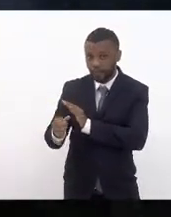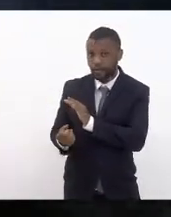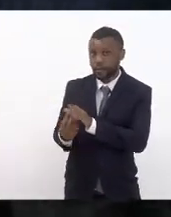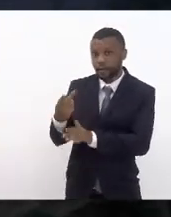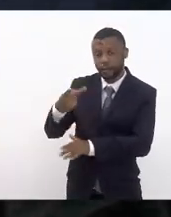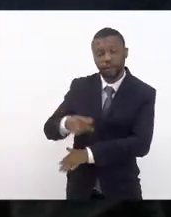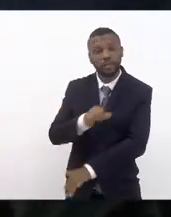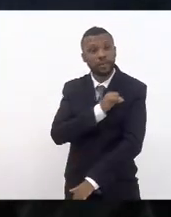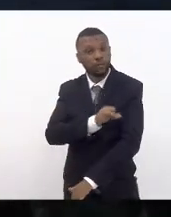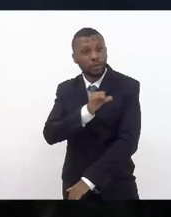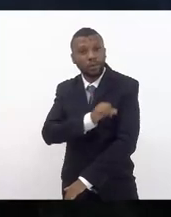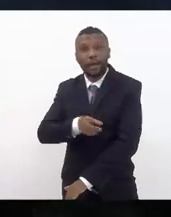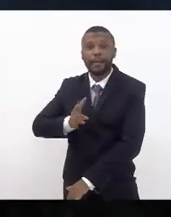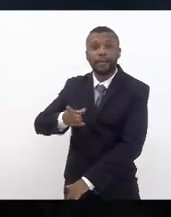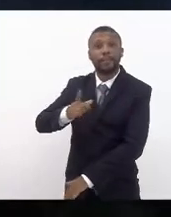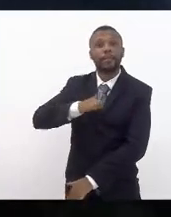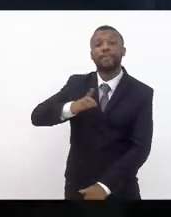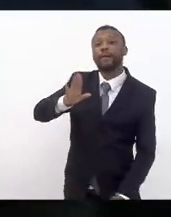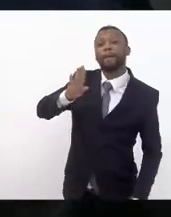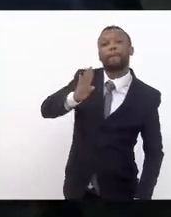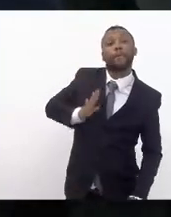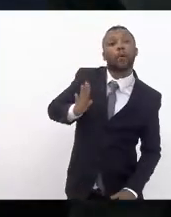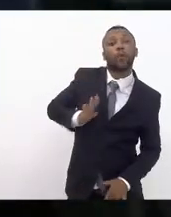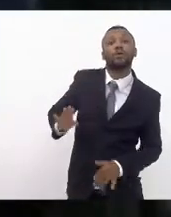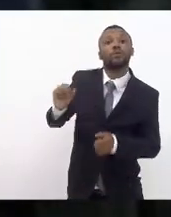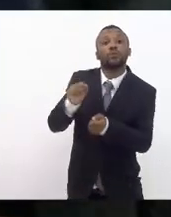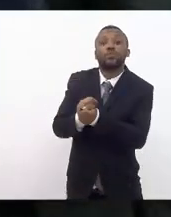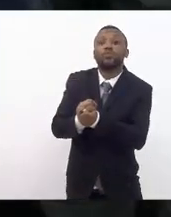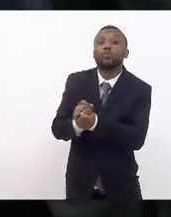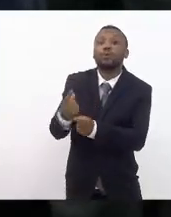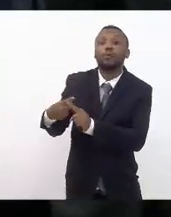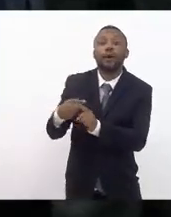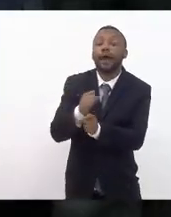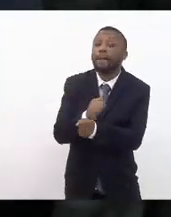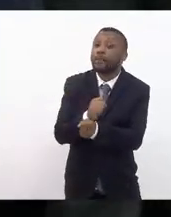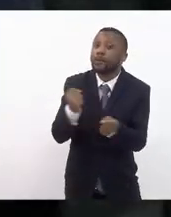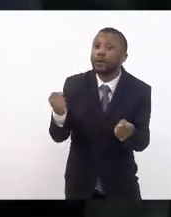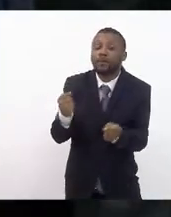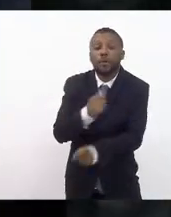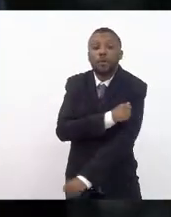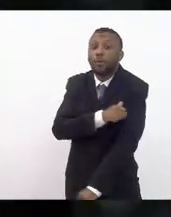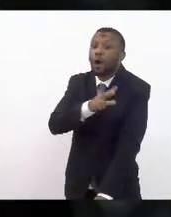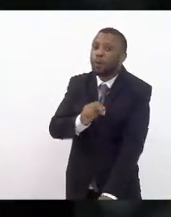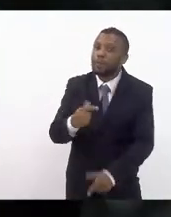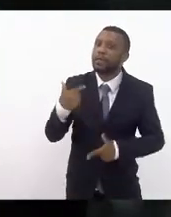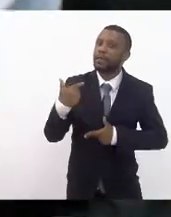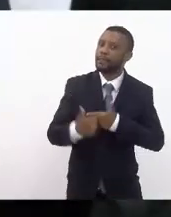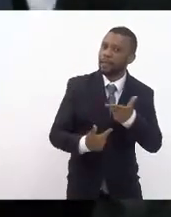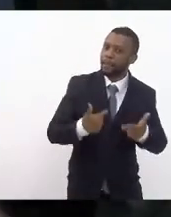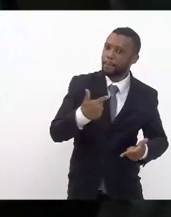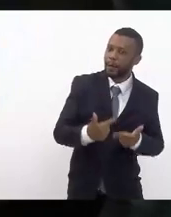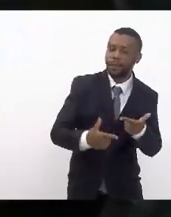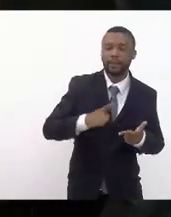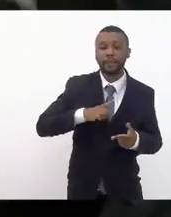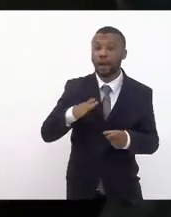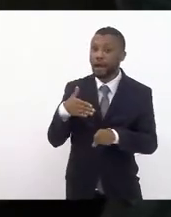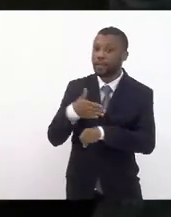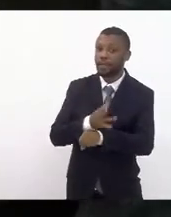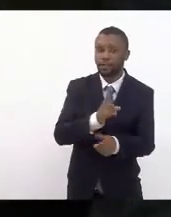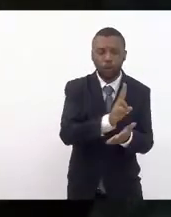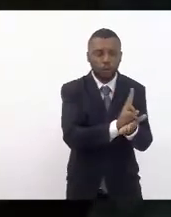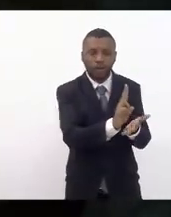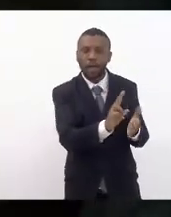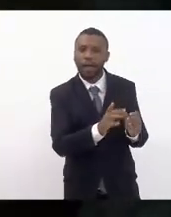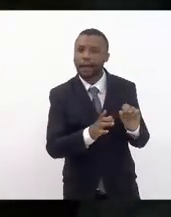ela sempre existiu com bolsa, porque é impossível o estudante trabalhador ter o acesso à universidade,